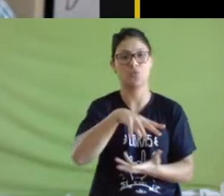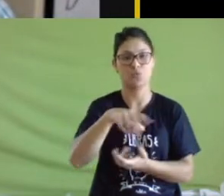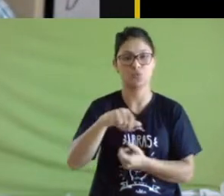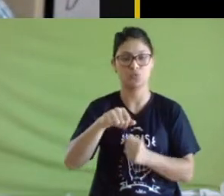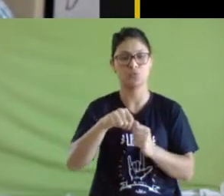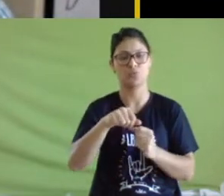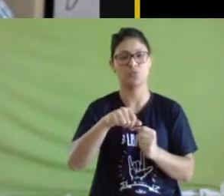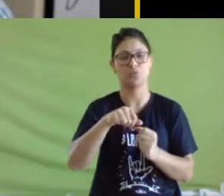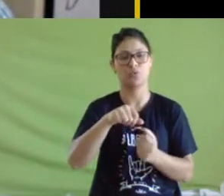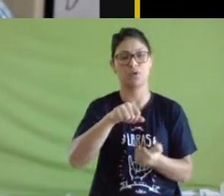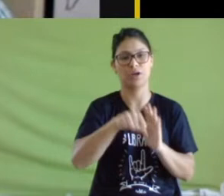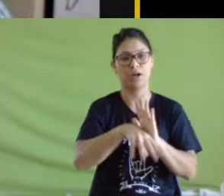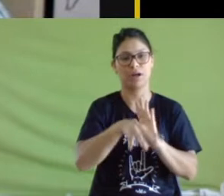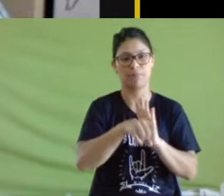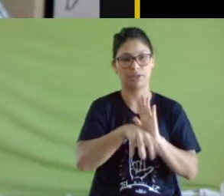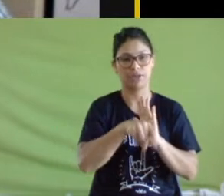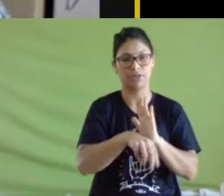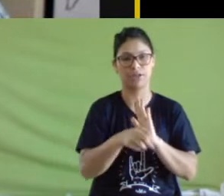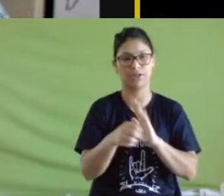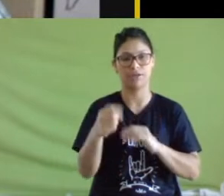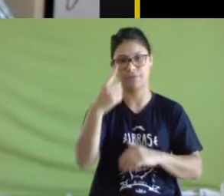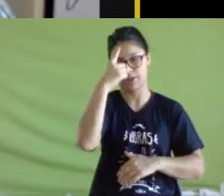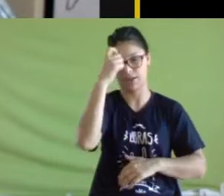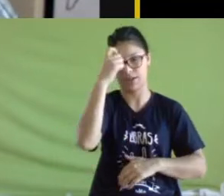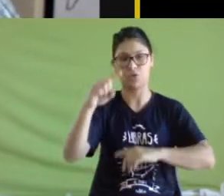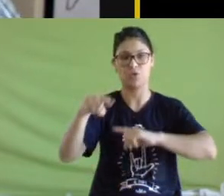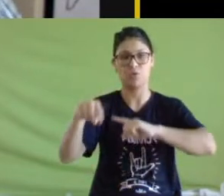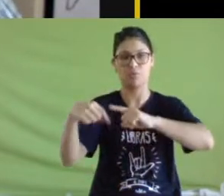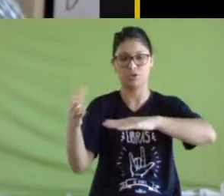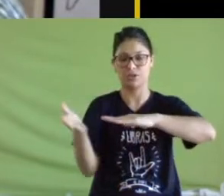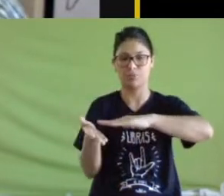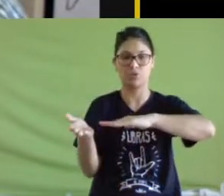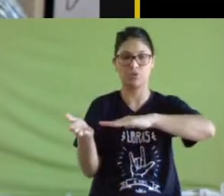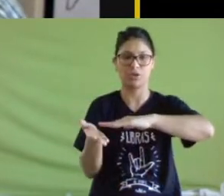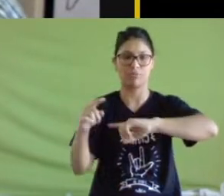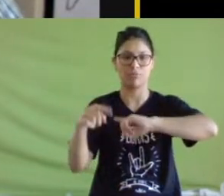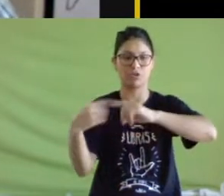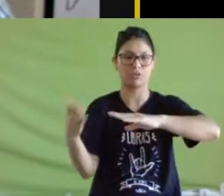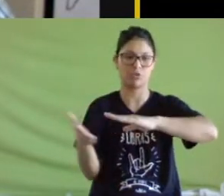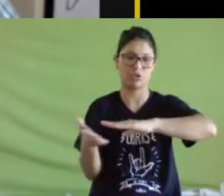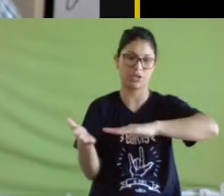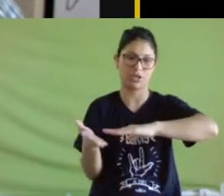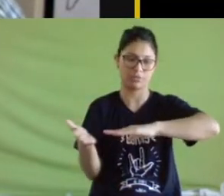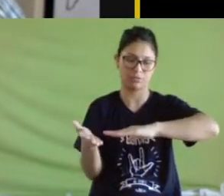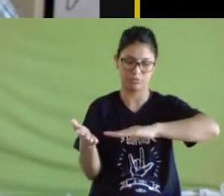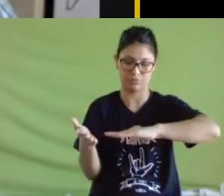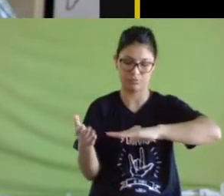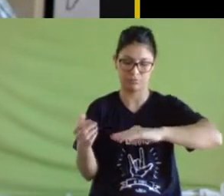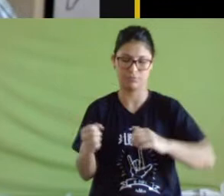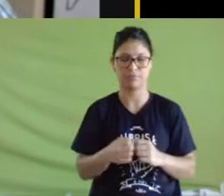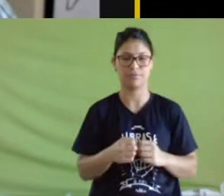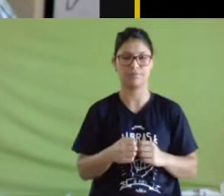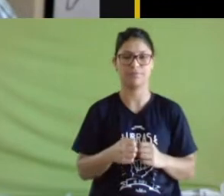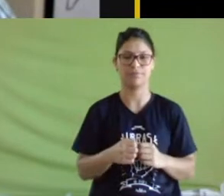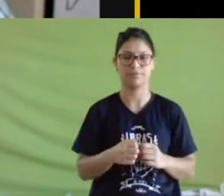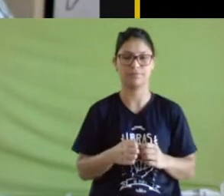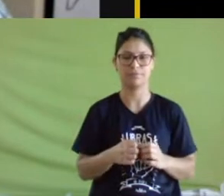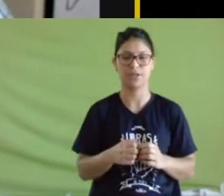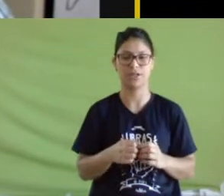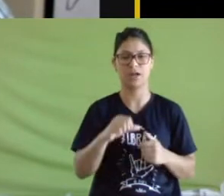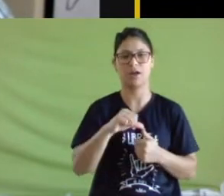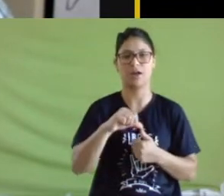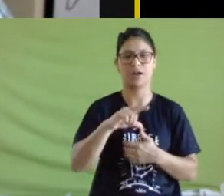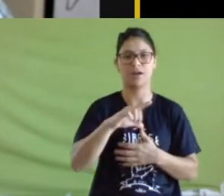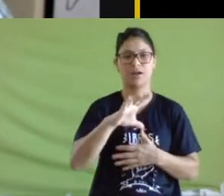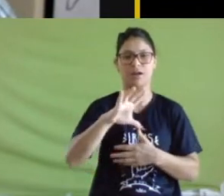inventaram o pós-moderno. O pós-moderno é isso que nós vivemos, quer dizer, a vulgaridade norte-americana ao alcance